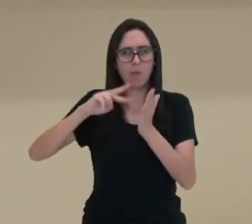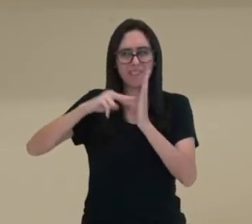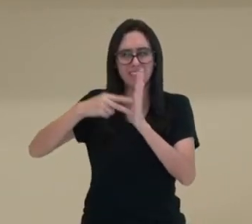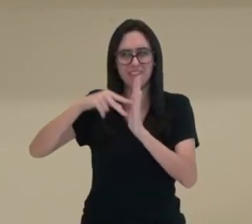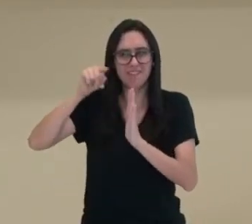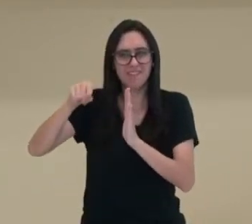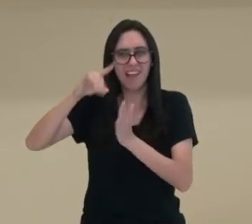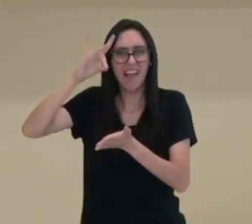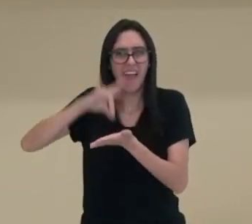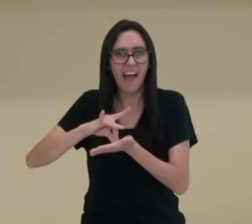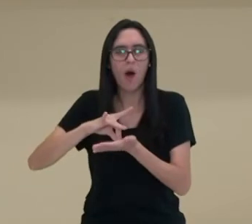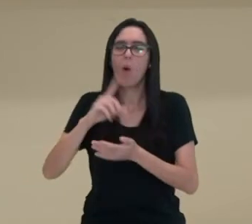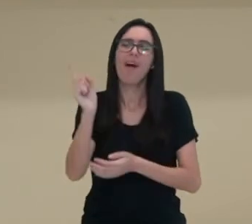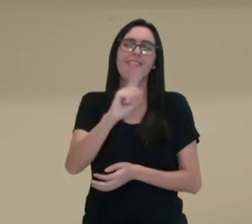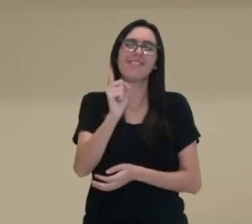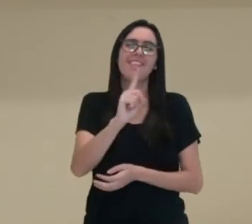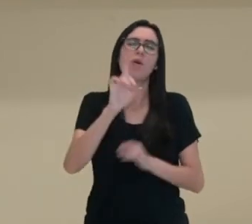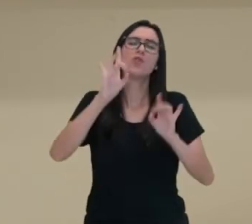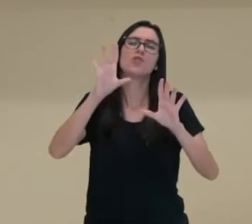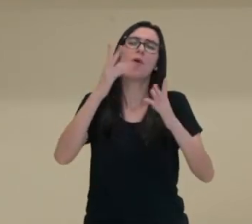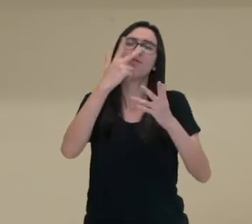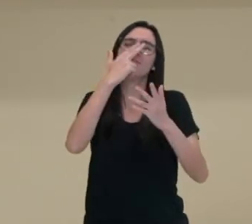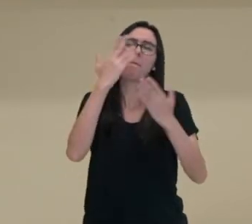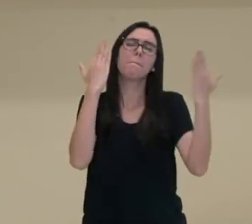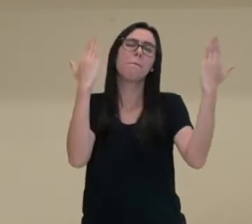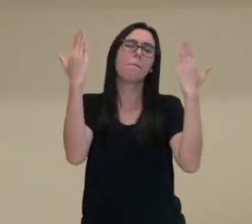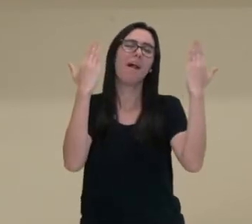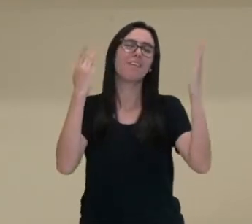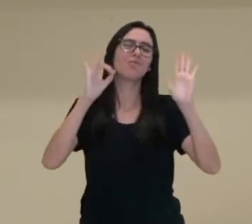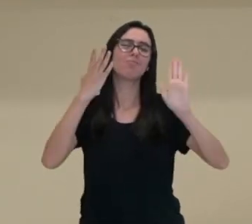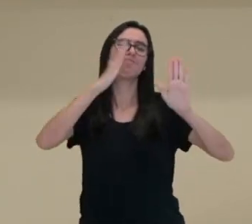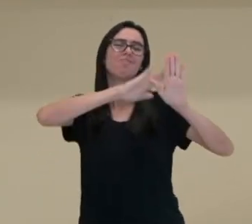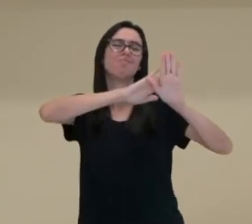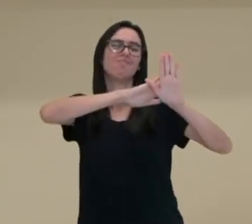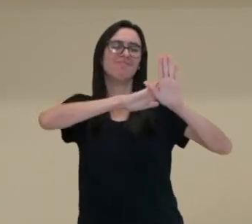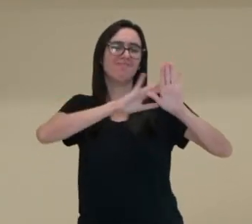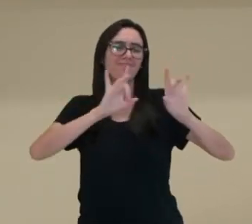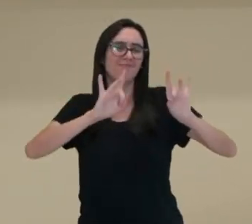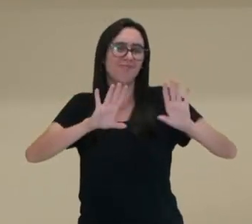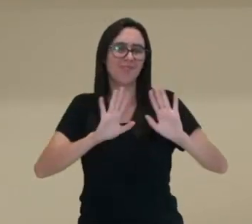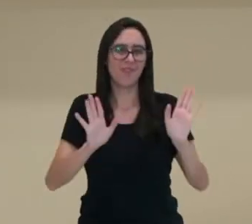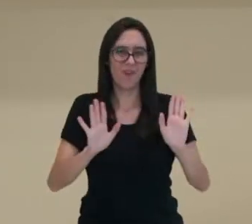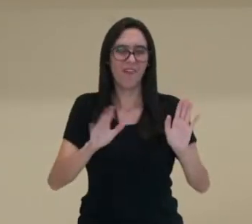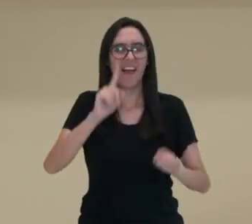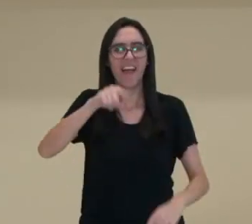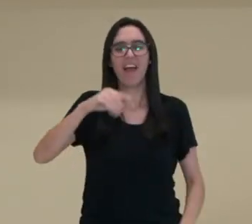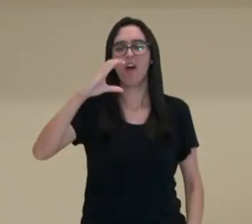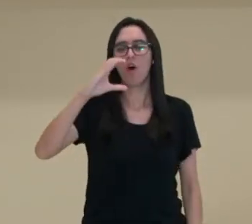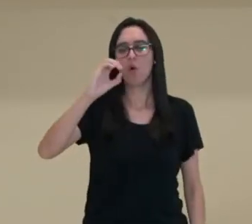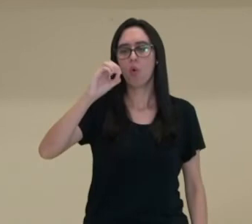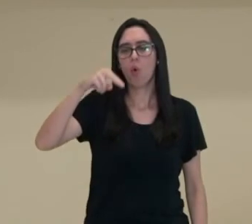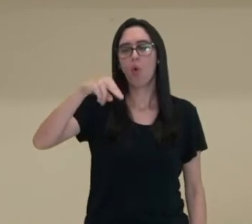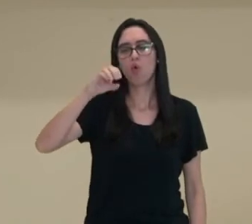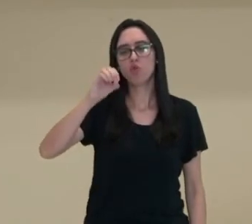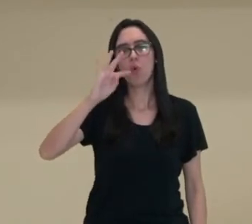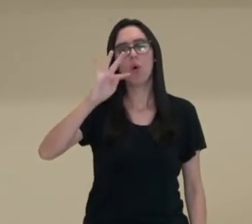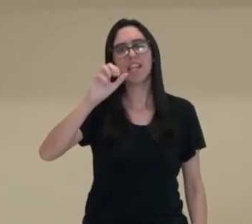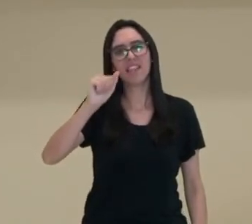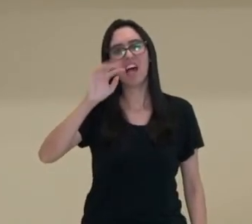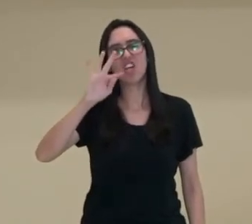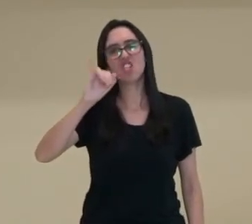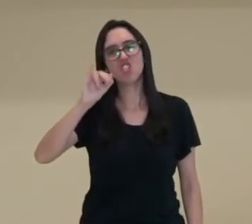denotativo, né? Mas no seu sentido figurado, né? Chamada a linguagem lá conotativa, porque apresenta um